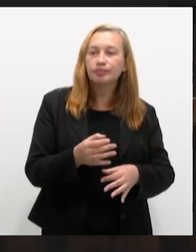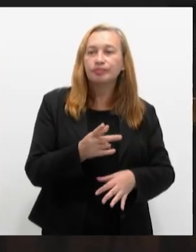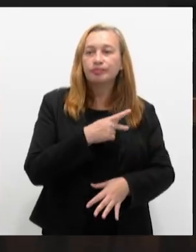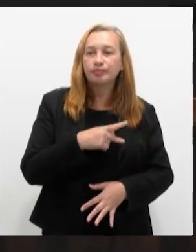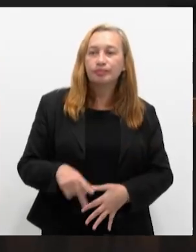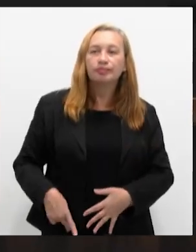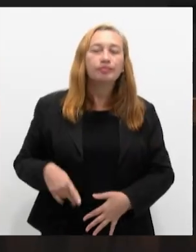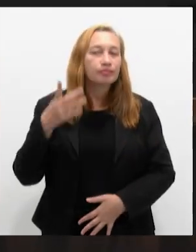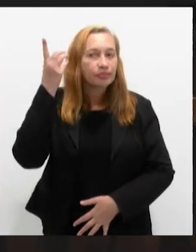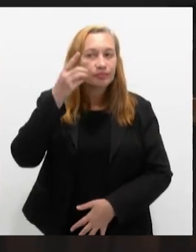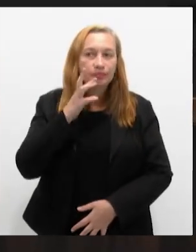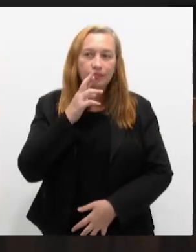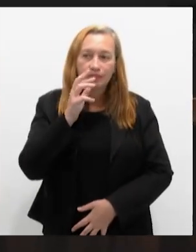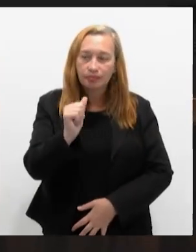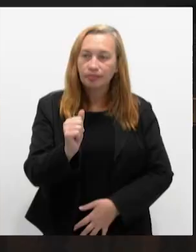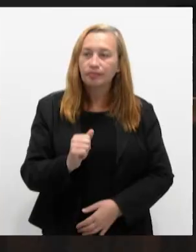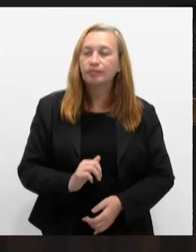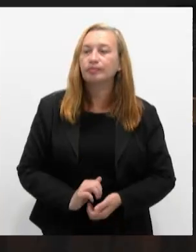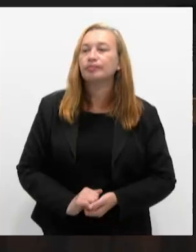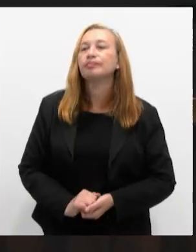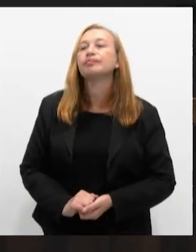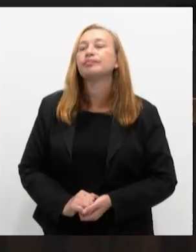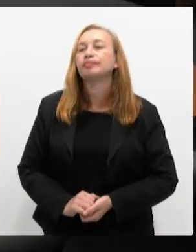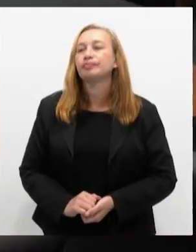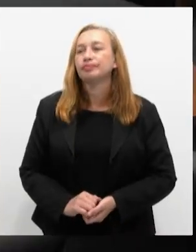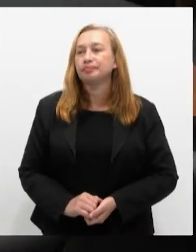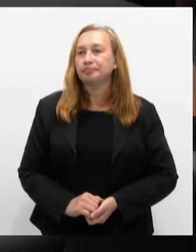presidente, deputado Rodrigo Amorim.